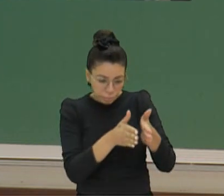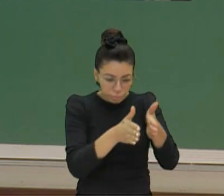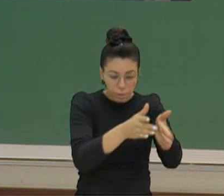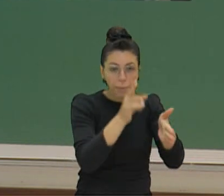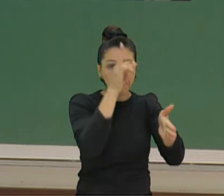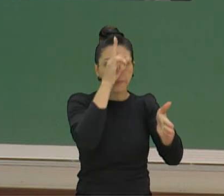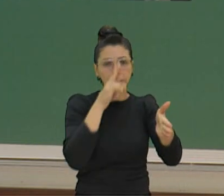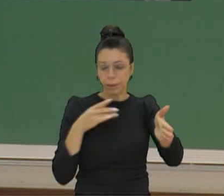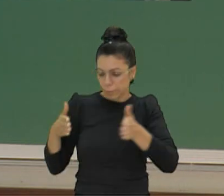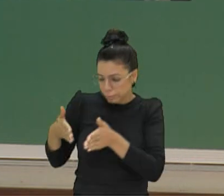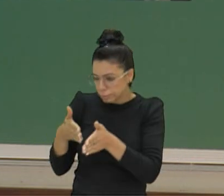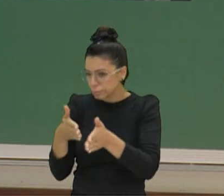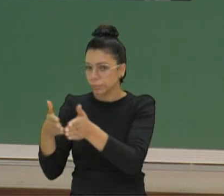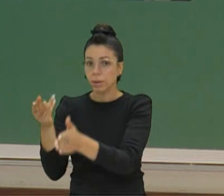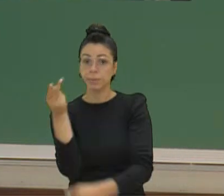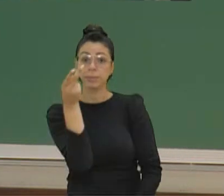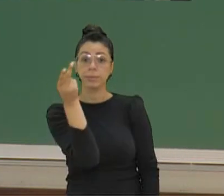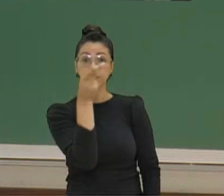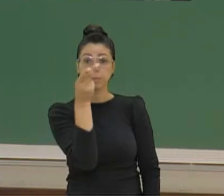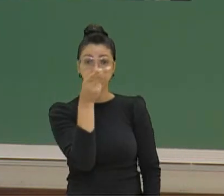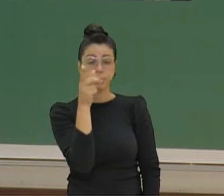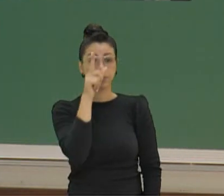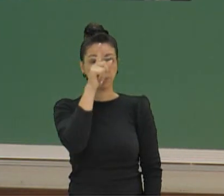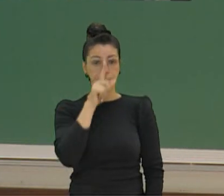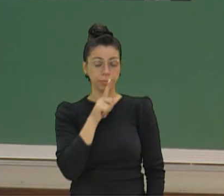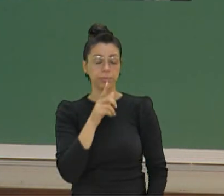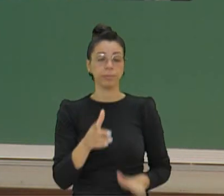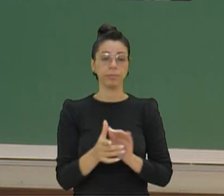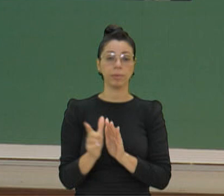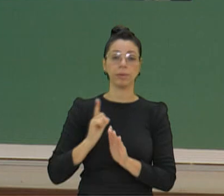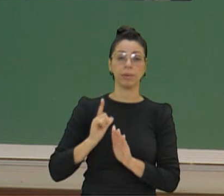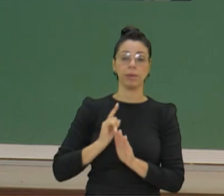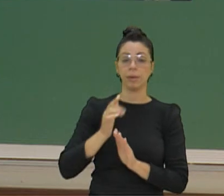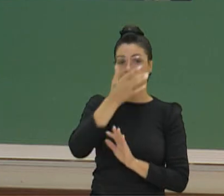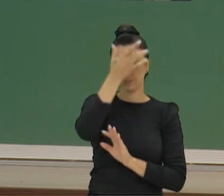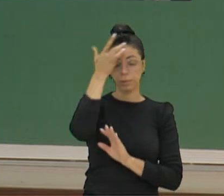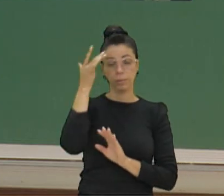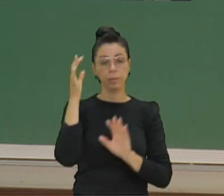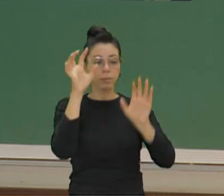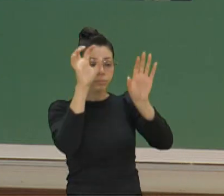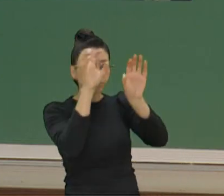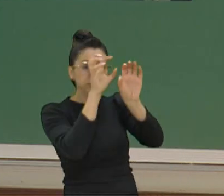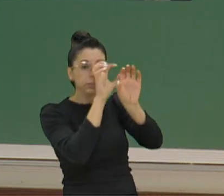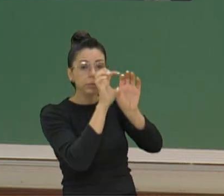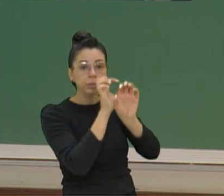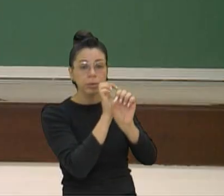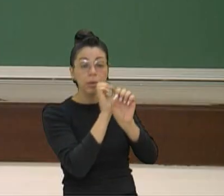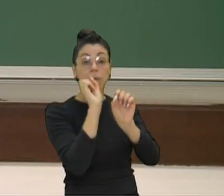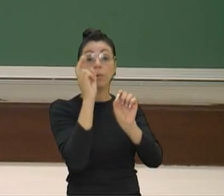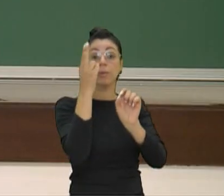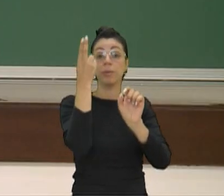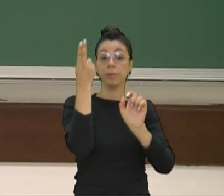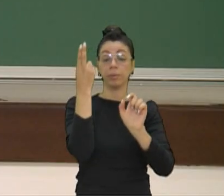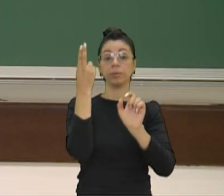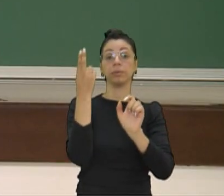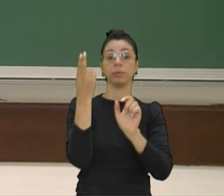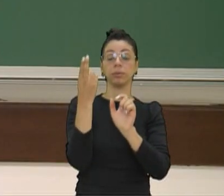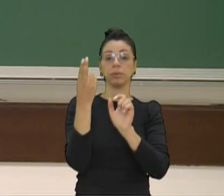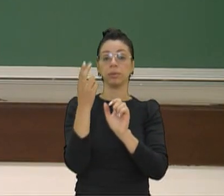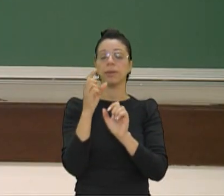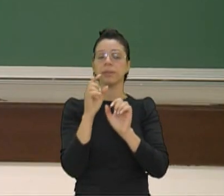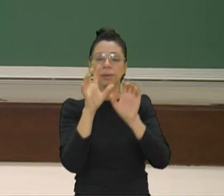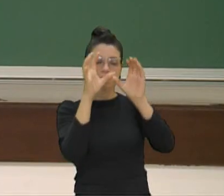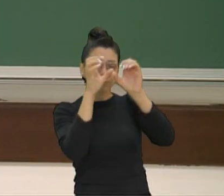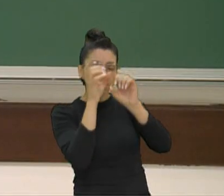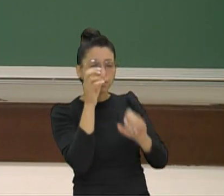nessa calçada. Então, imagina que uma pessoa que tem baixa visão, ou seja, que não é totalmente